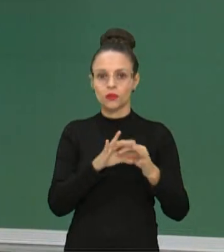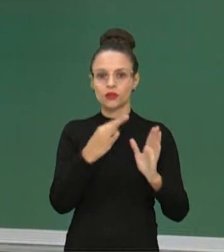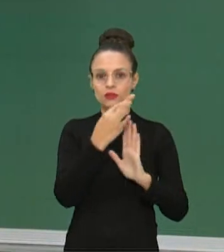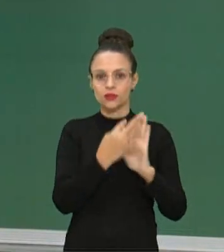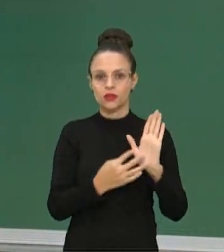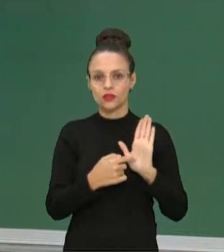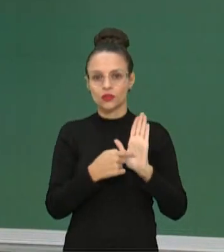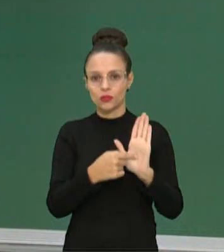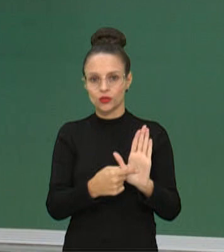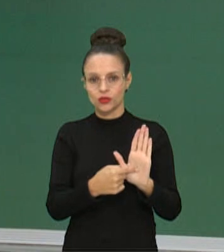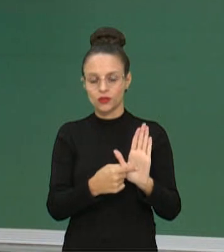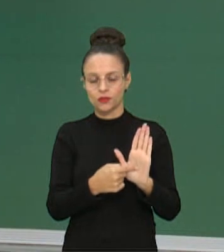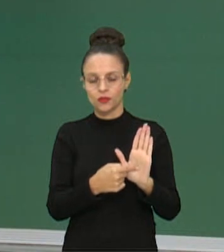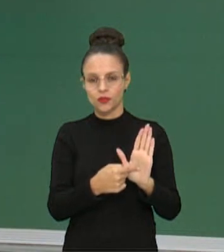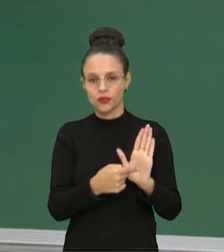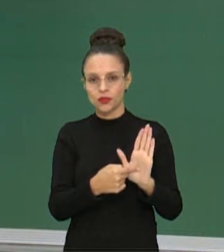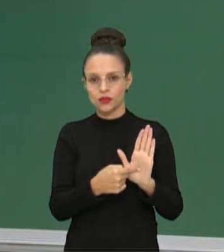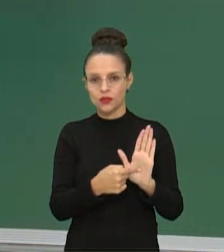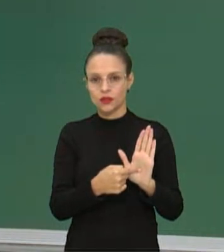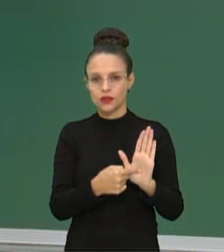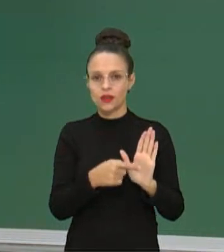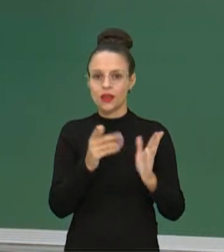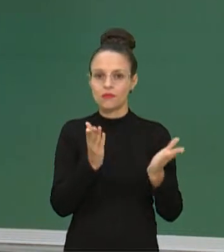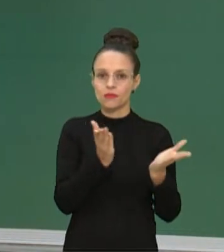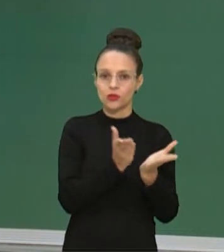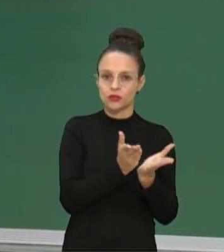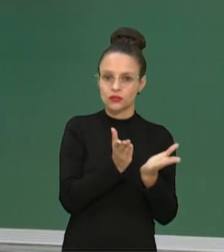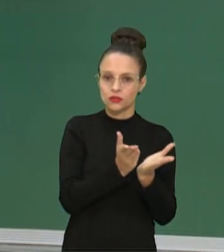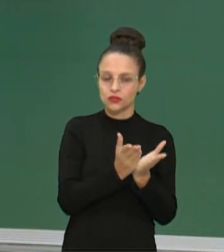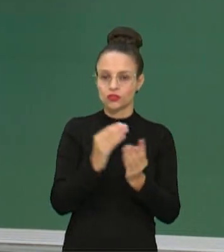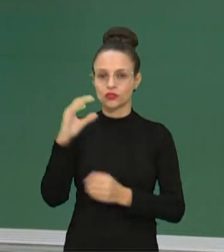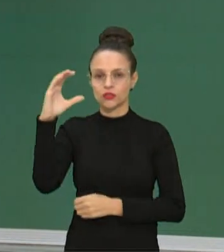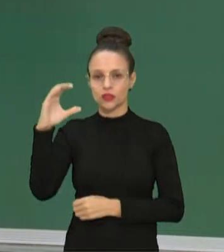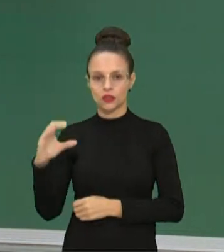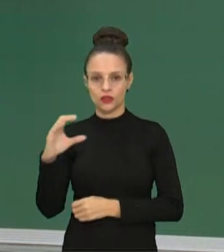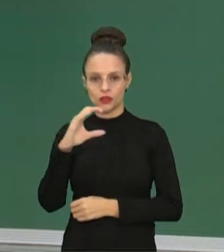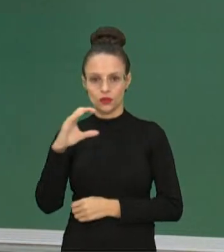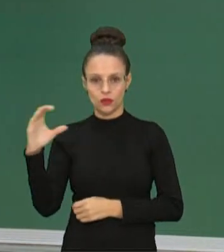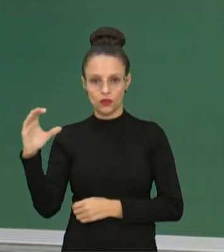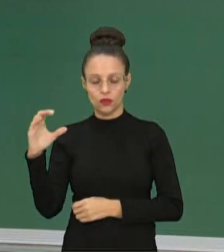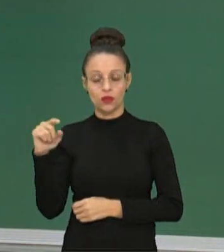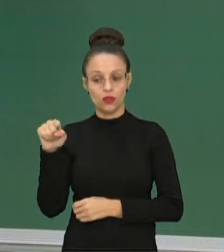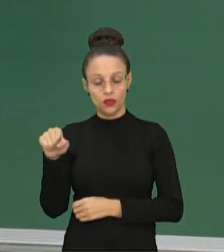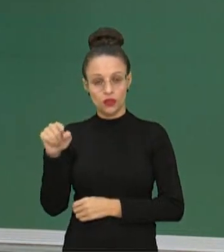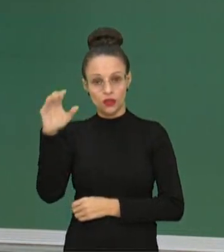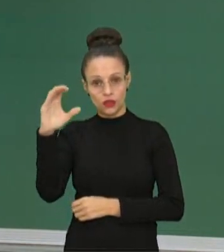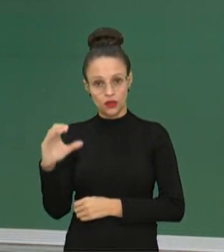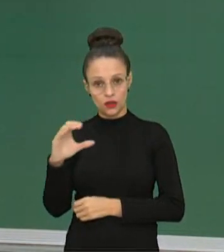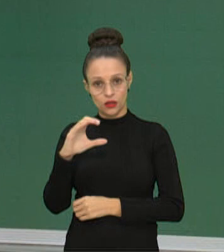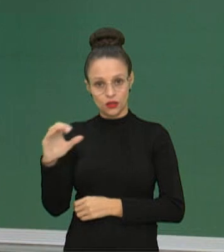texto que eu argumentei, protestantes e católicos. Lembre-se, os católicos